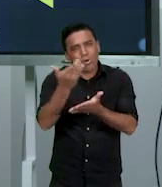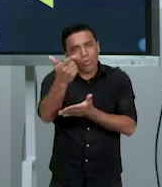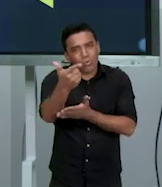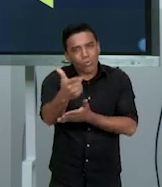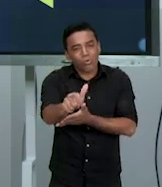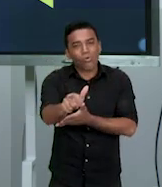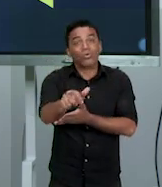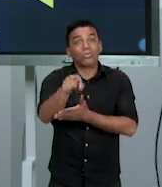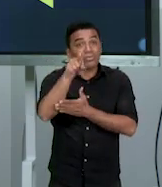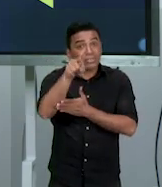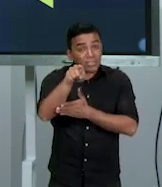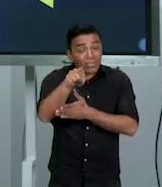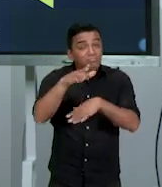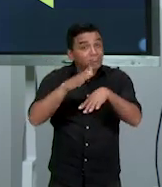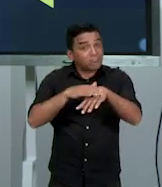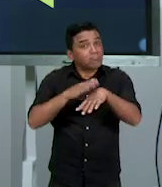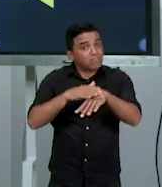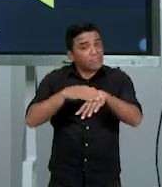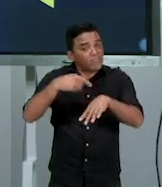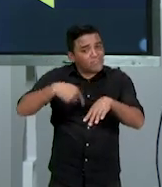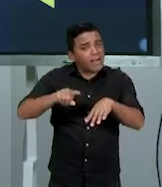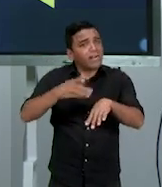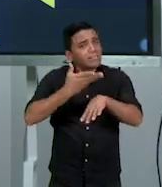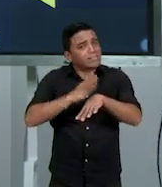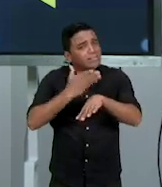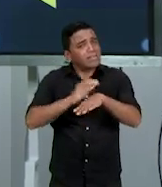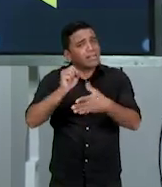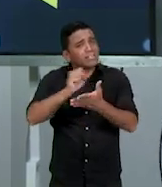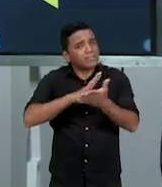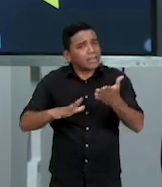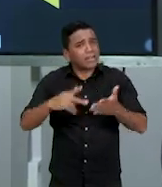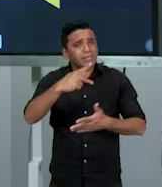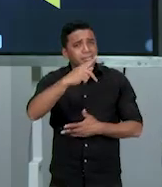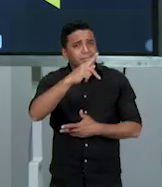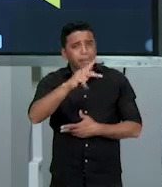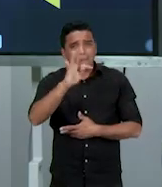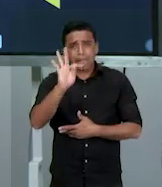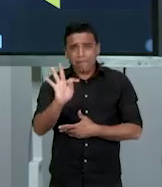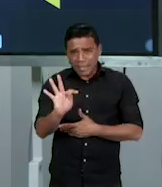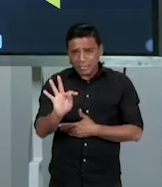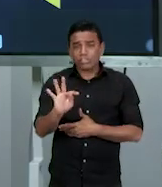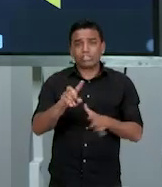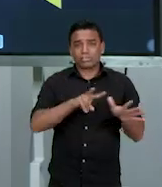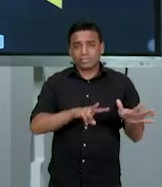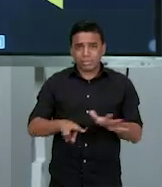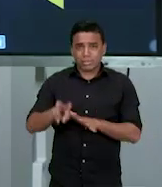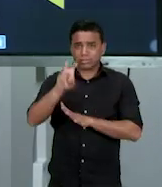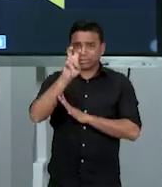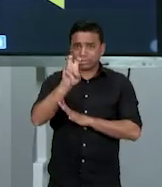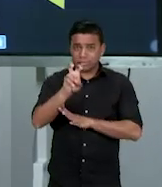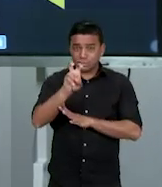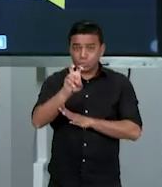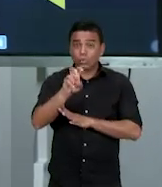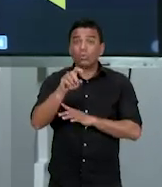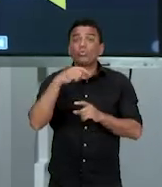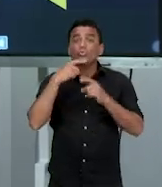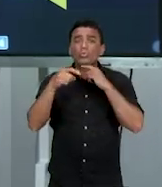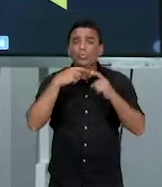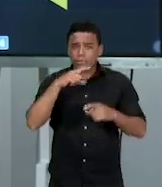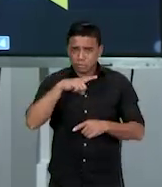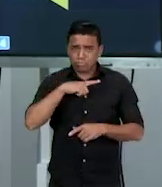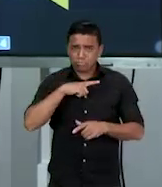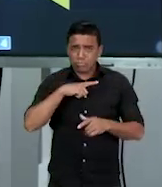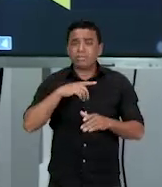aula. E vocês façam o exercício do PET, né, da semana 5. Se tiverem